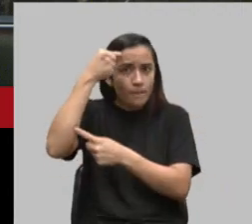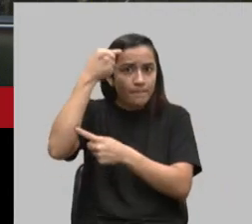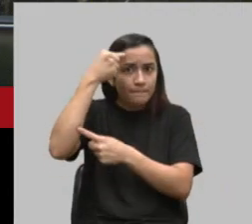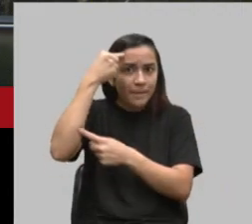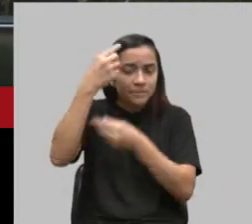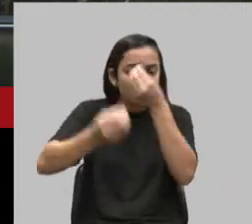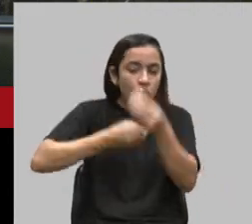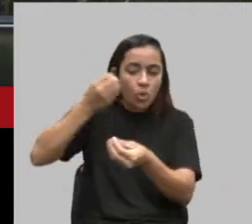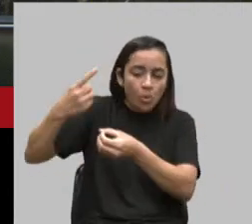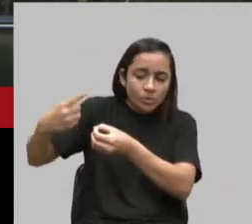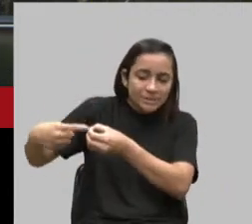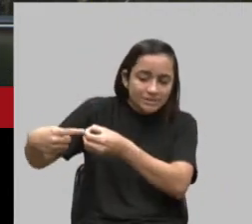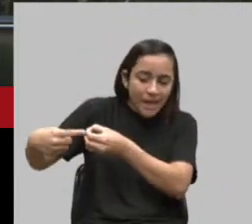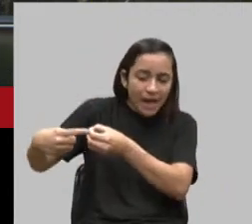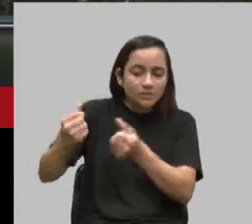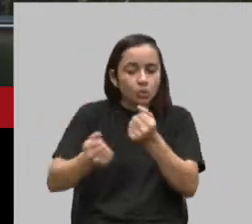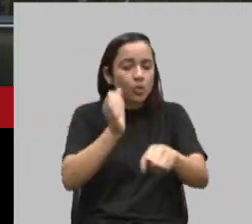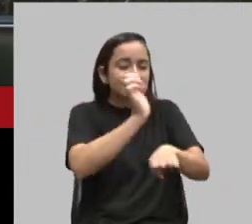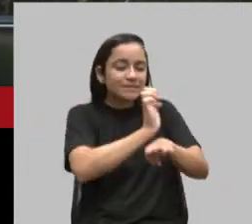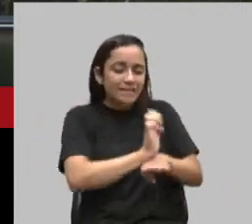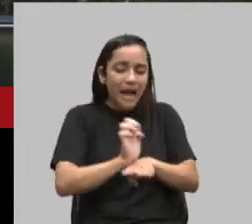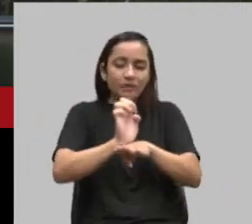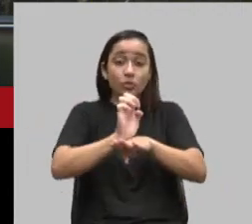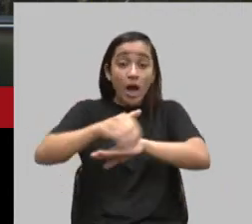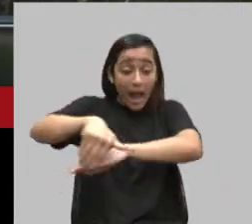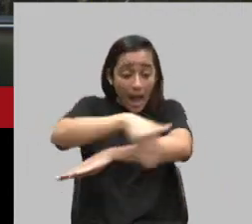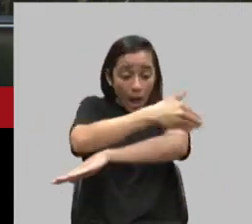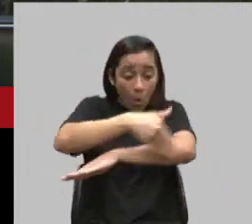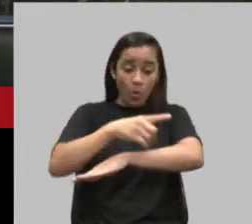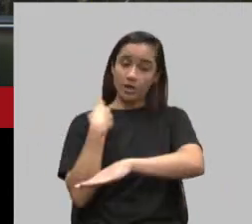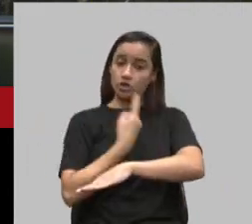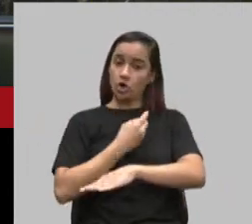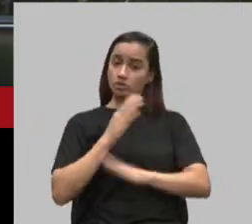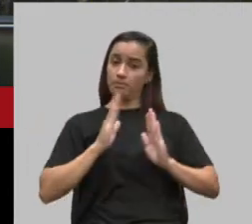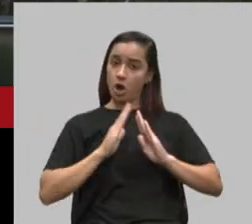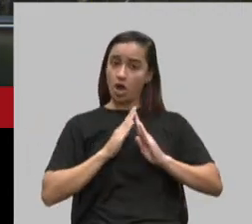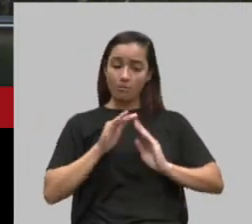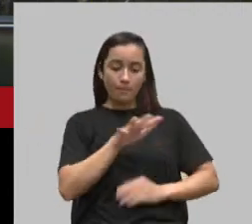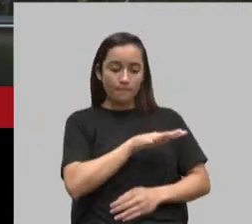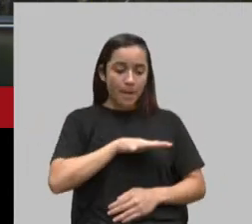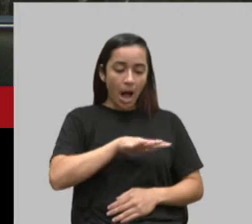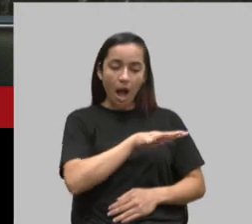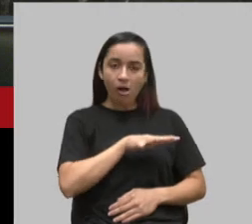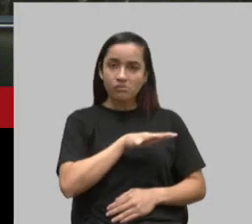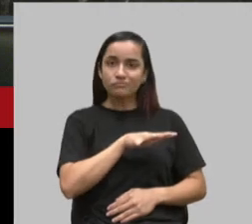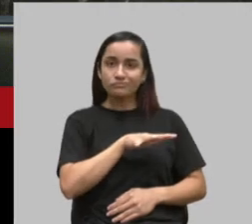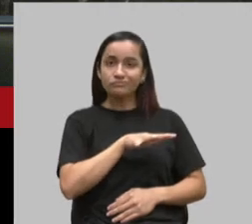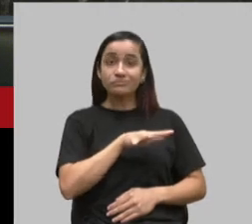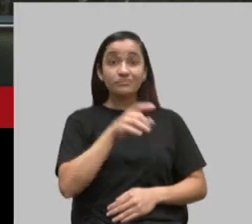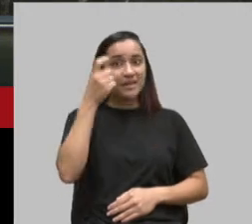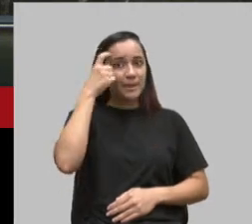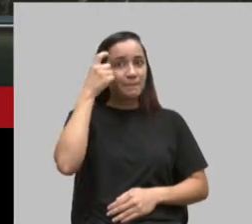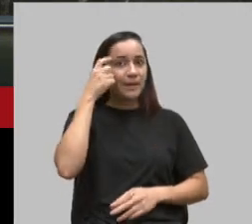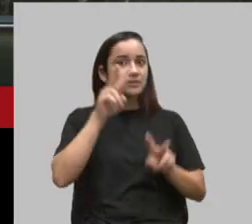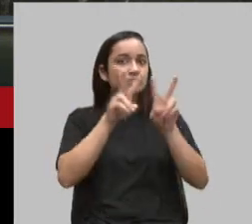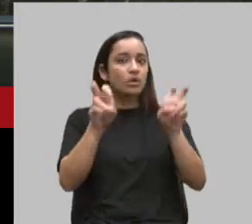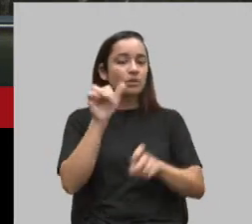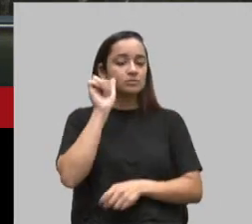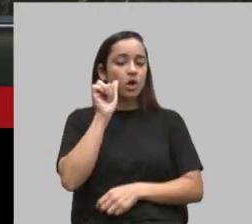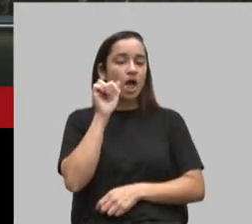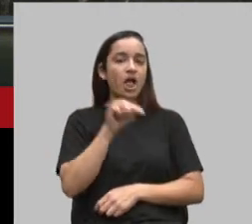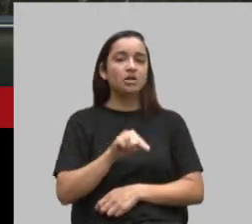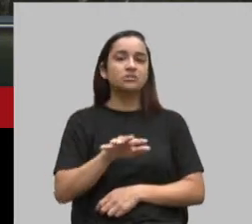estado a rua que a gente mora o bairro que a gente vive a partir das mulheres porque nós